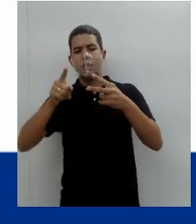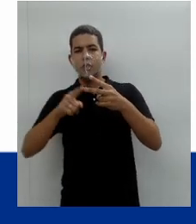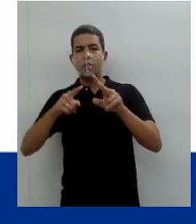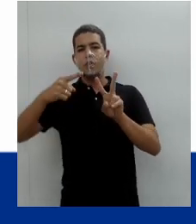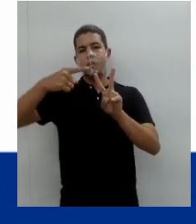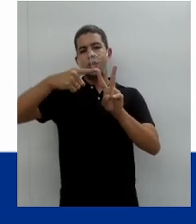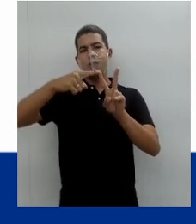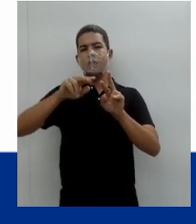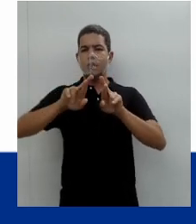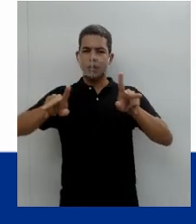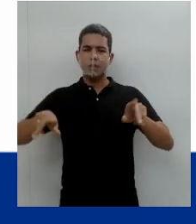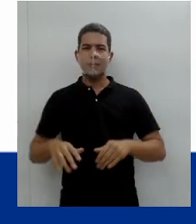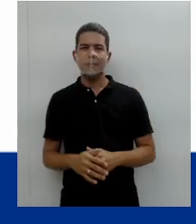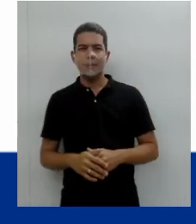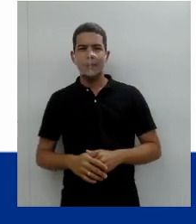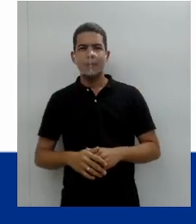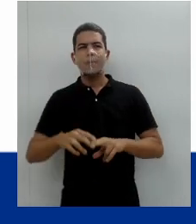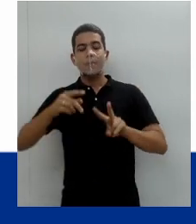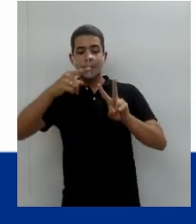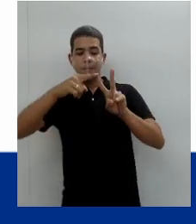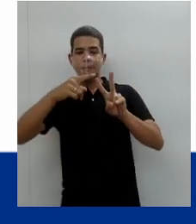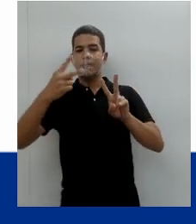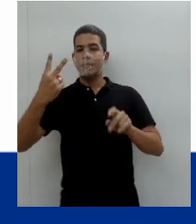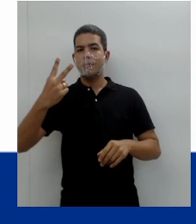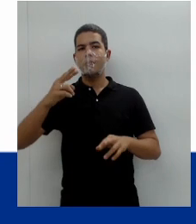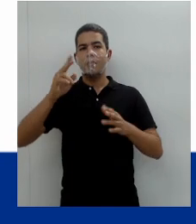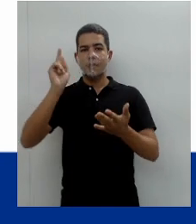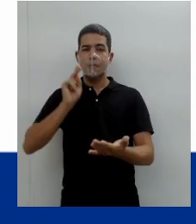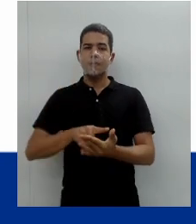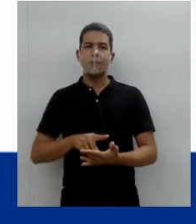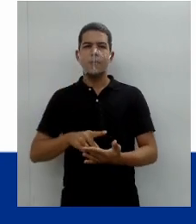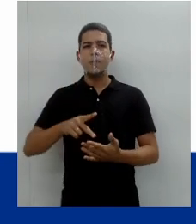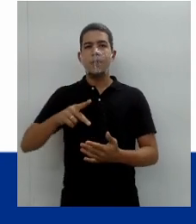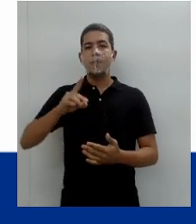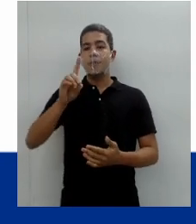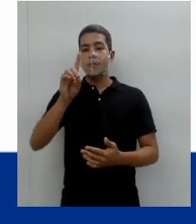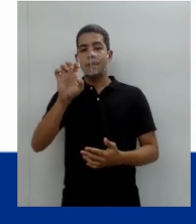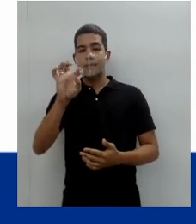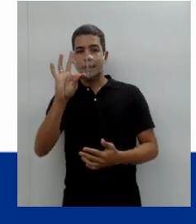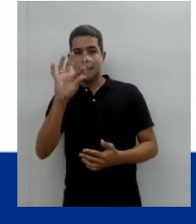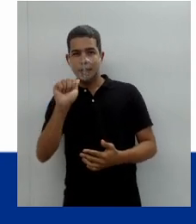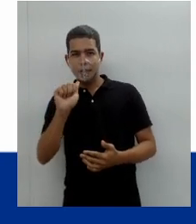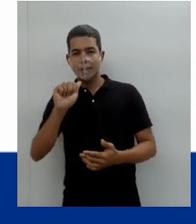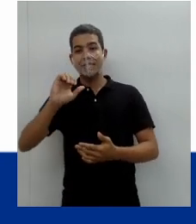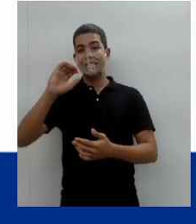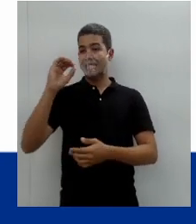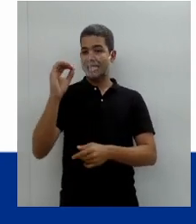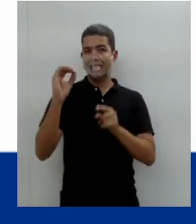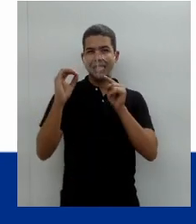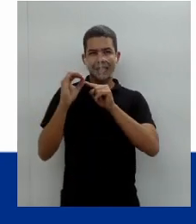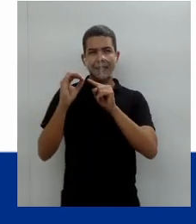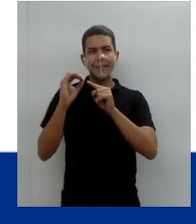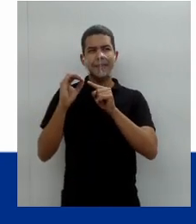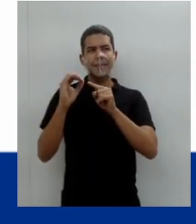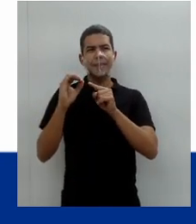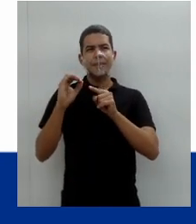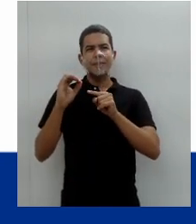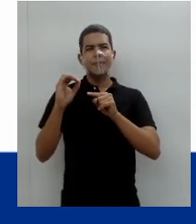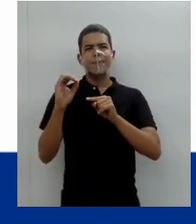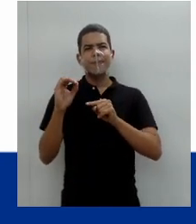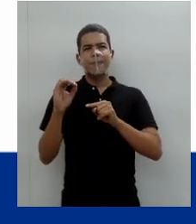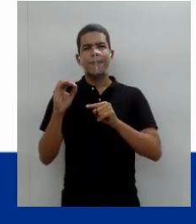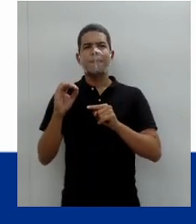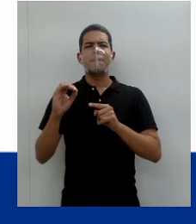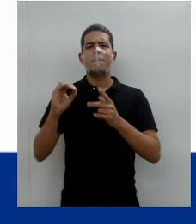raízes distintas, duas raízes reais. Se o delta é zero, tu sabe que as raízes